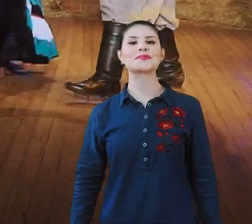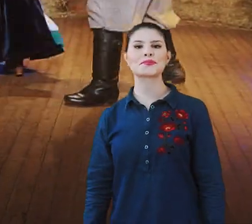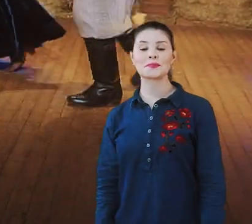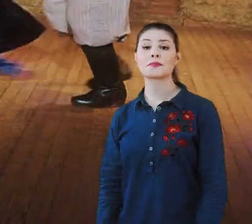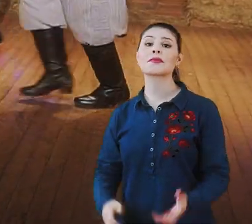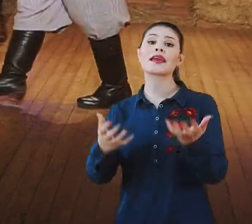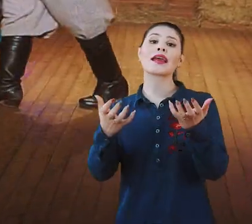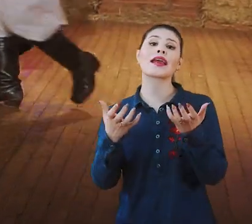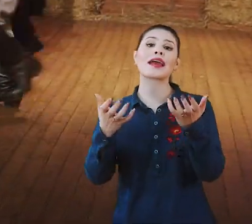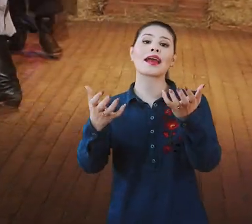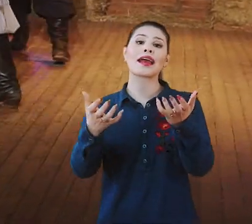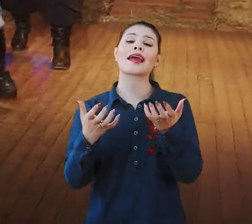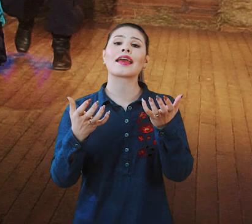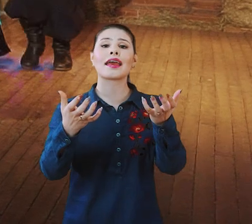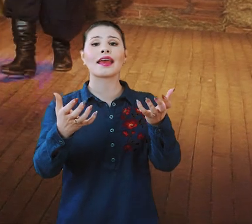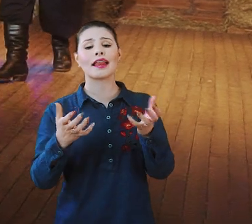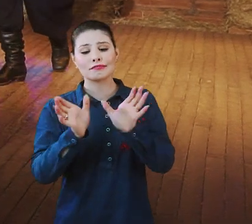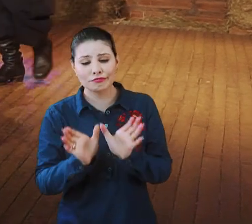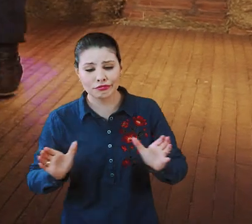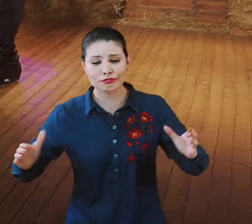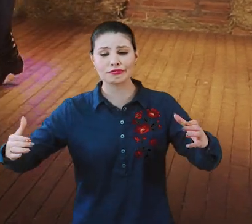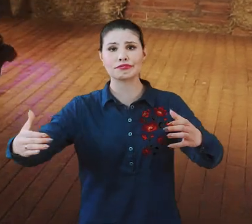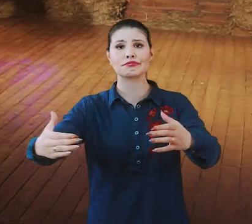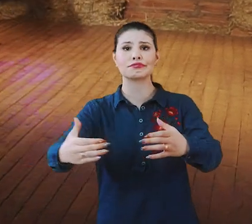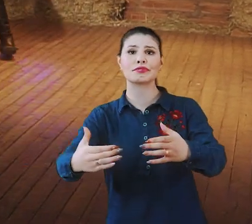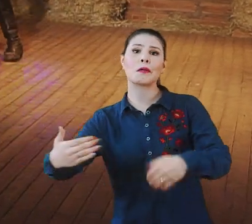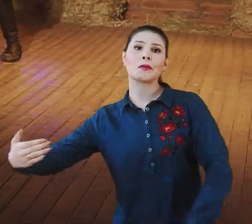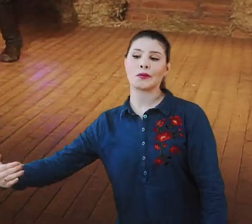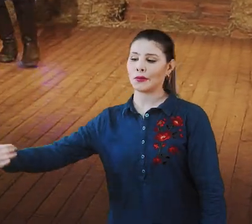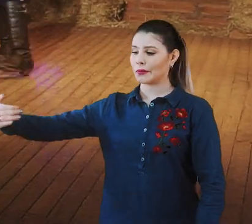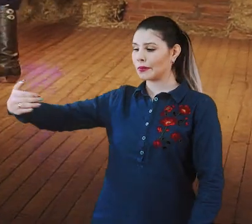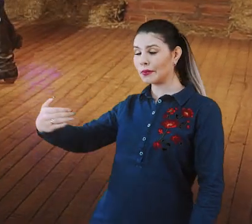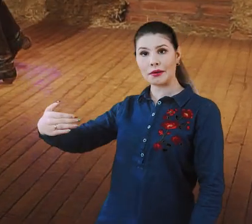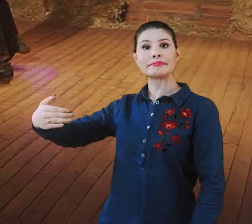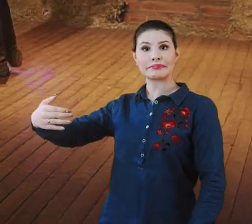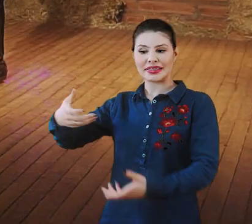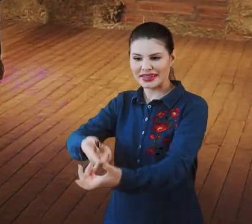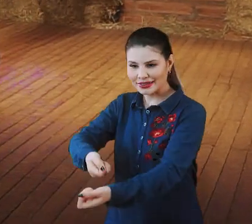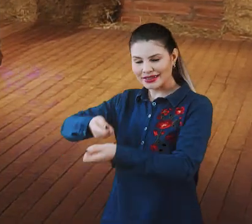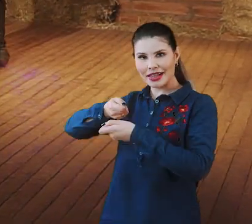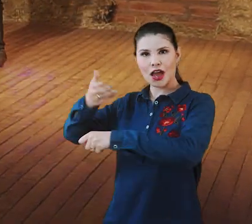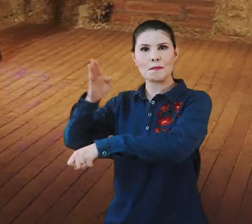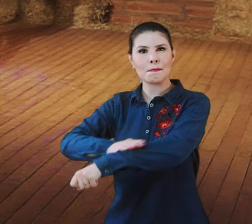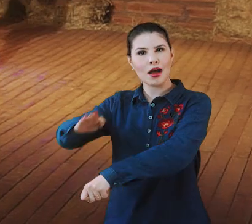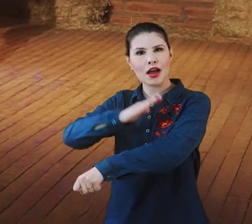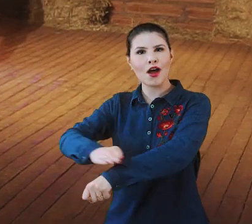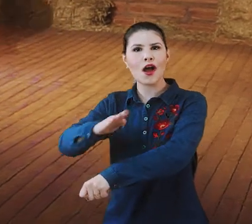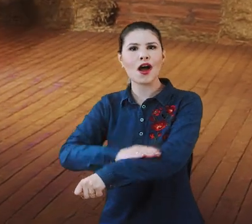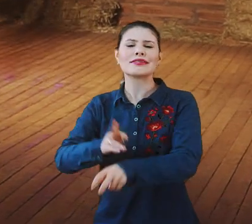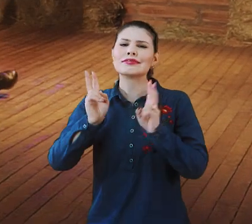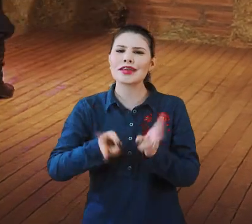Eu queria ser balaio na colheita da mandioca, para andar de